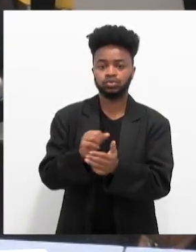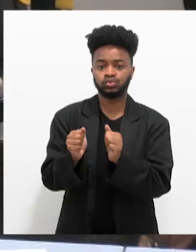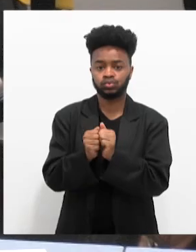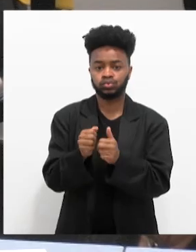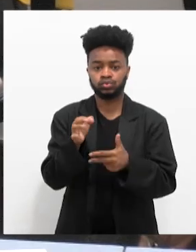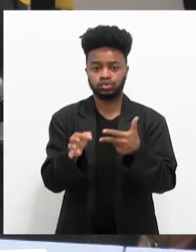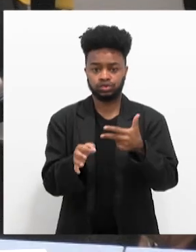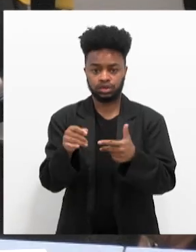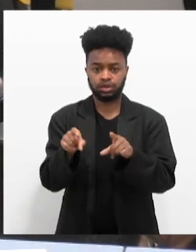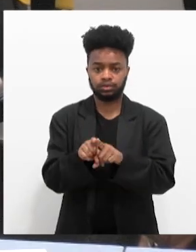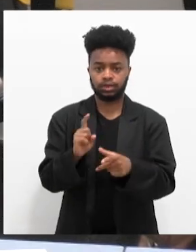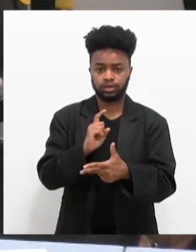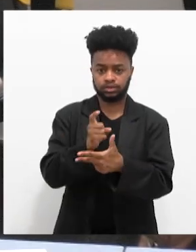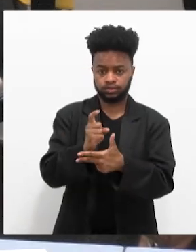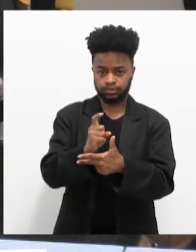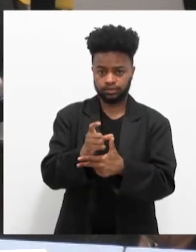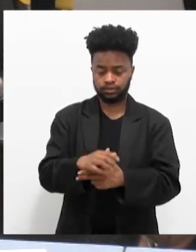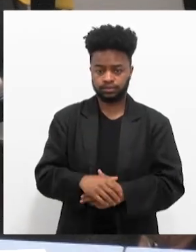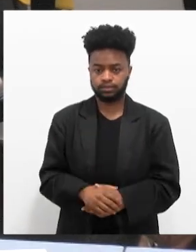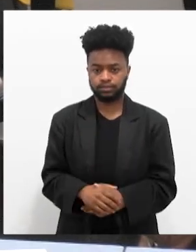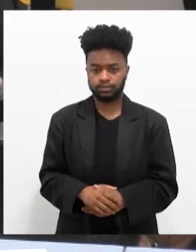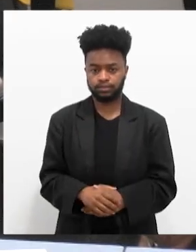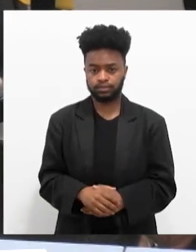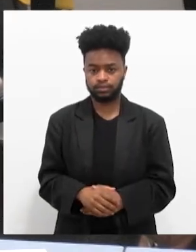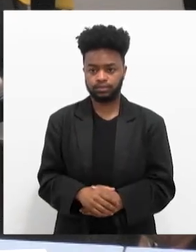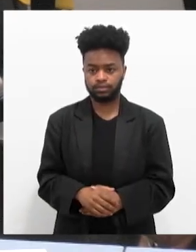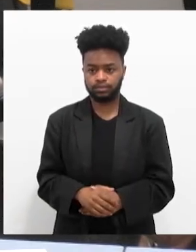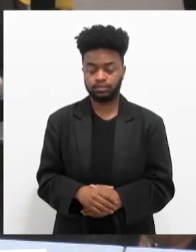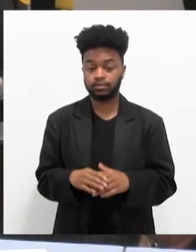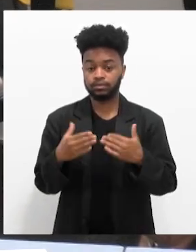Né? E aí, senhor presidente,